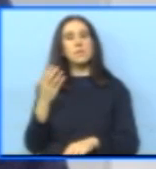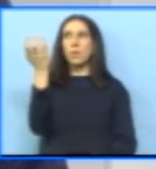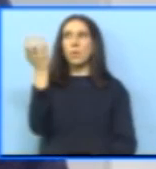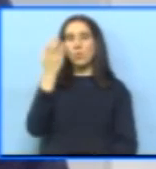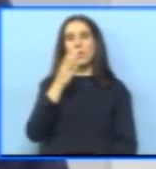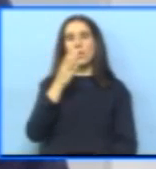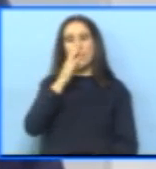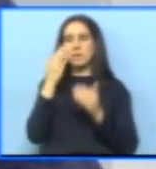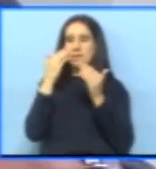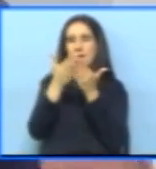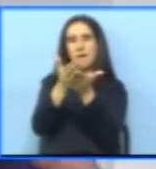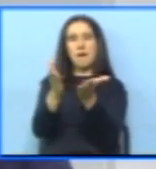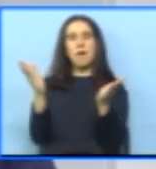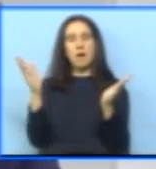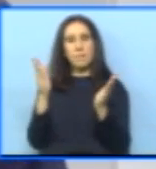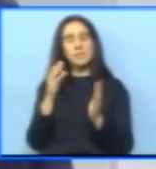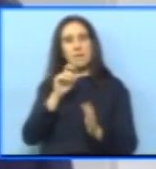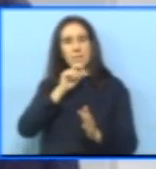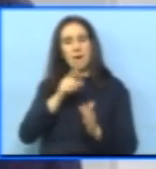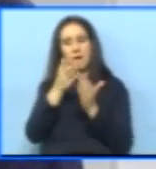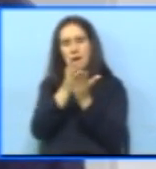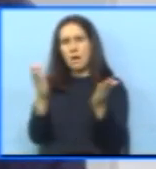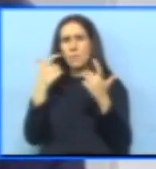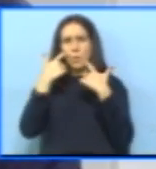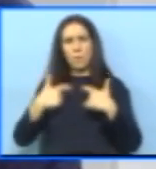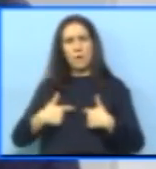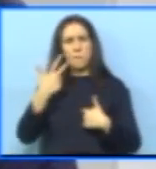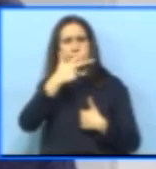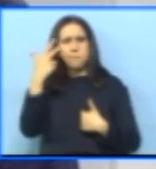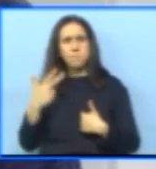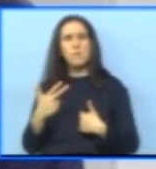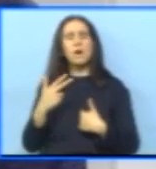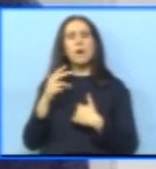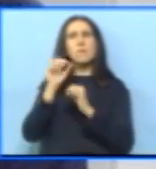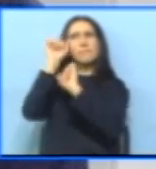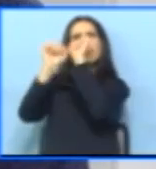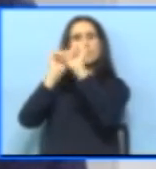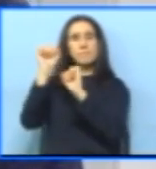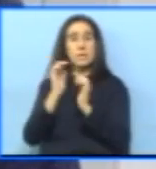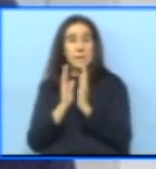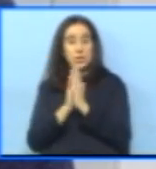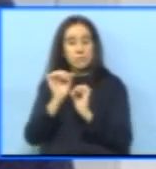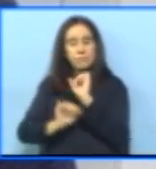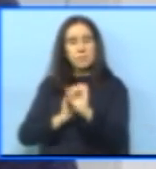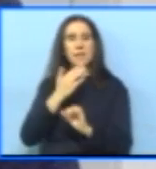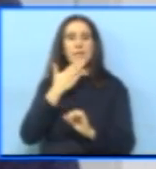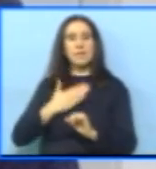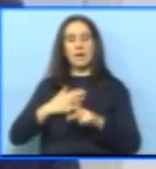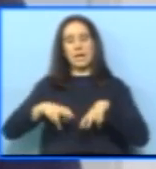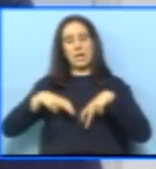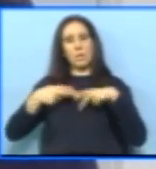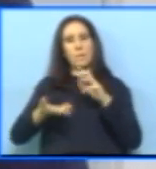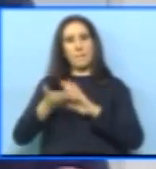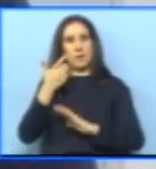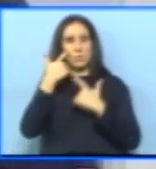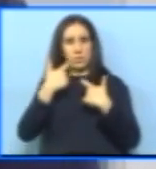e é capaz de se abrir a todas as dimensões do humano, também a transcendência, também o religioso, ela é mais capaz de enriquecer esse mesmo humano.